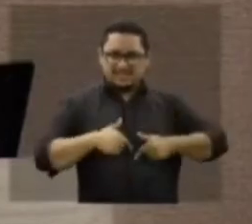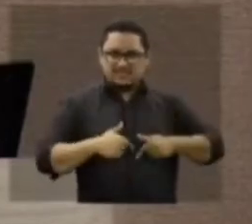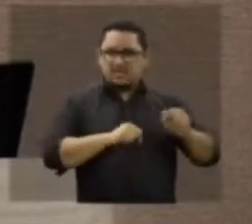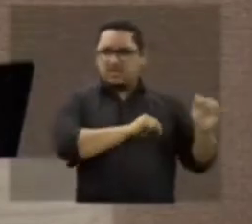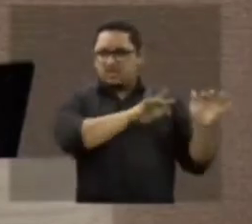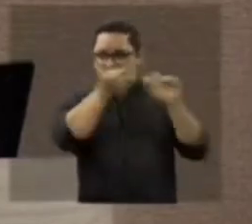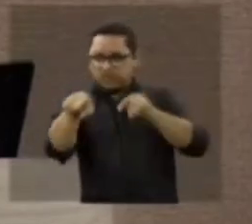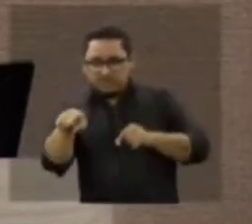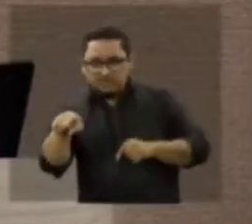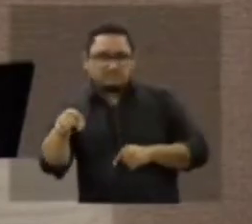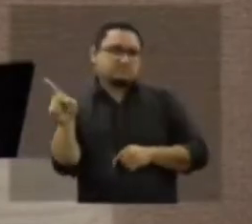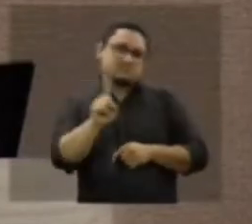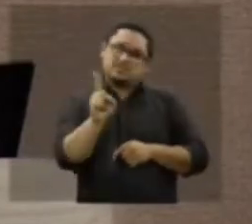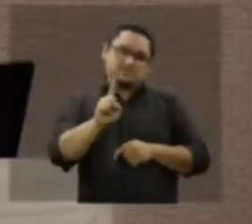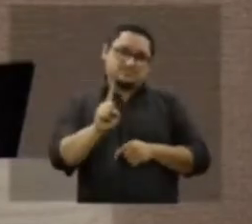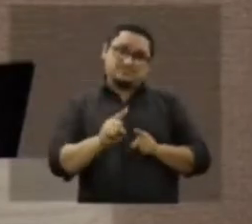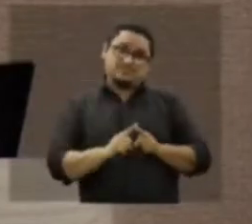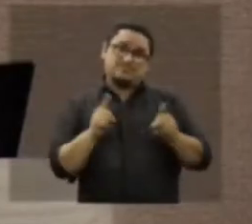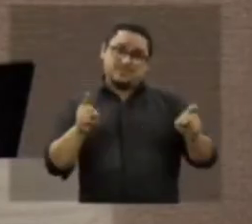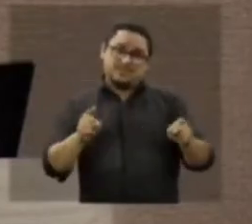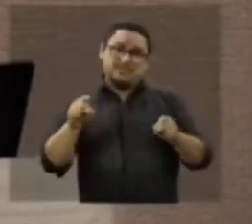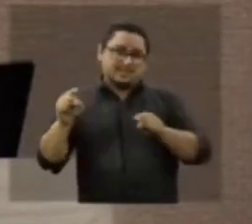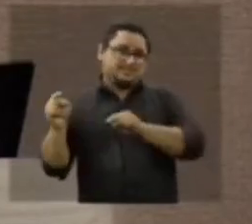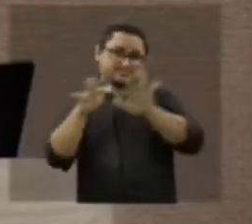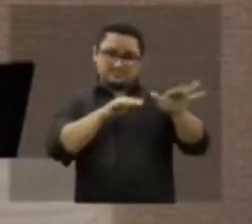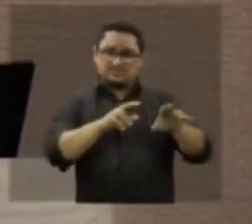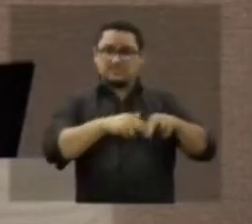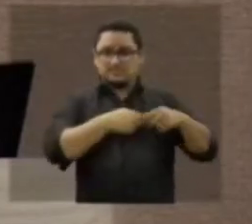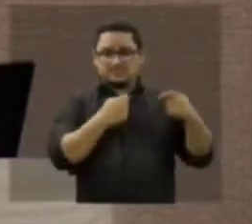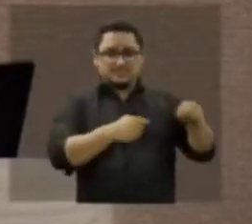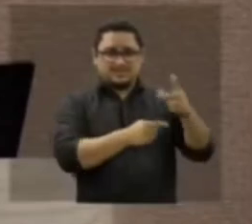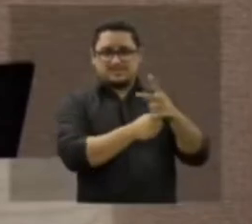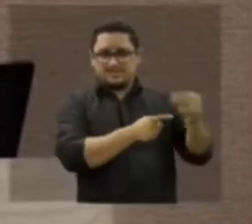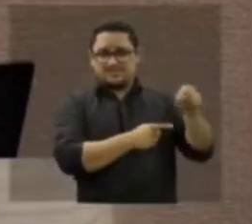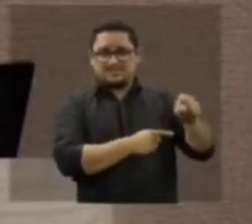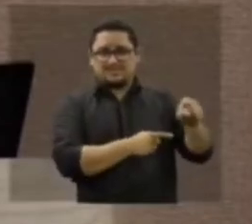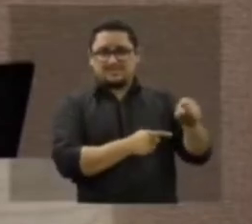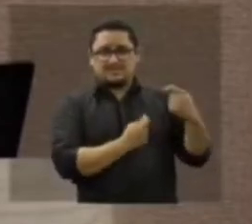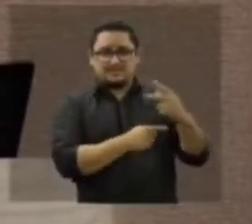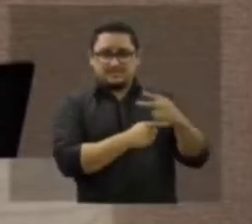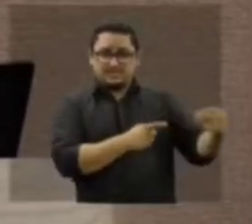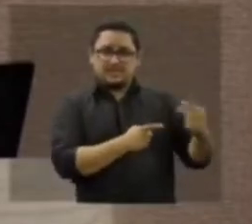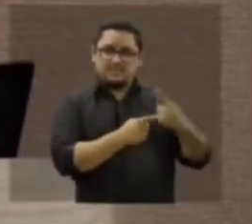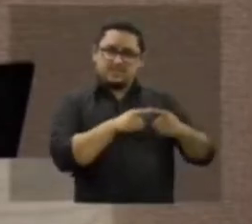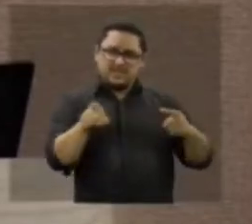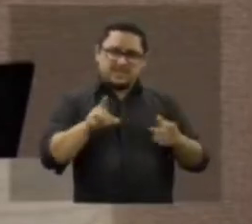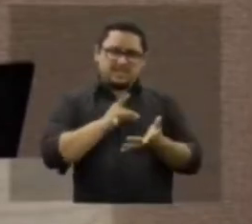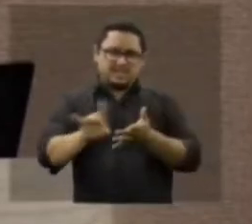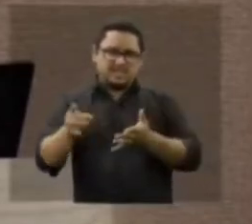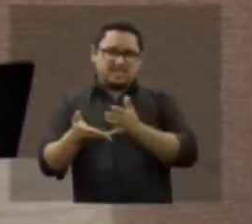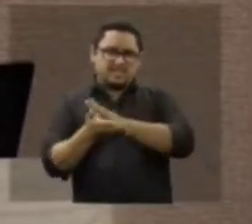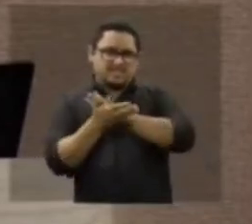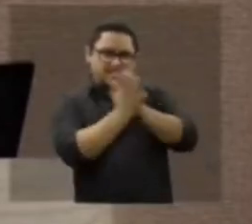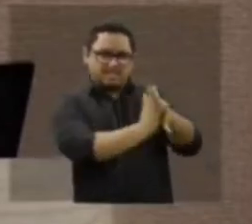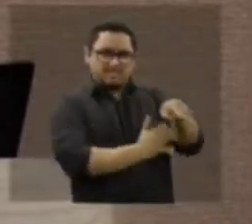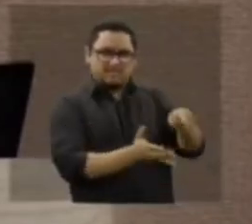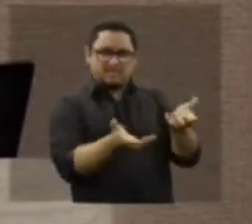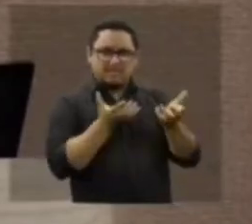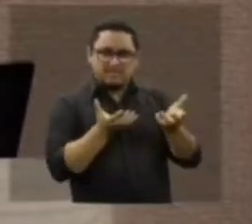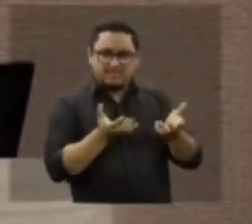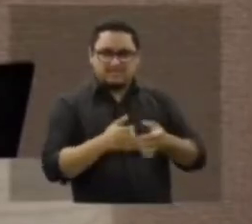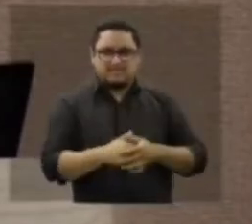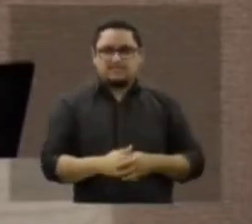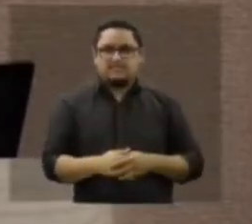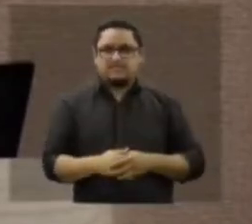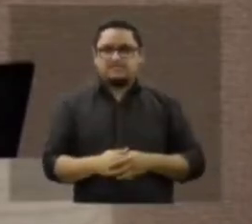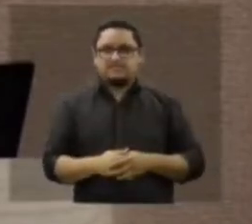porém é crucial vencê-lo para assegurar sua vicia diante de um inimigo determinado a destruir o Estado de Israel